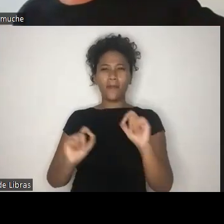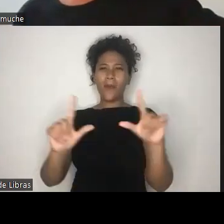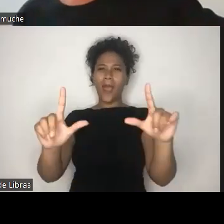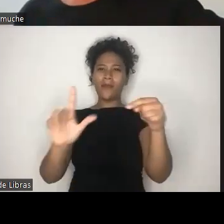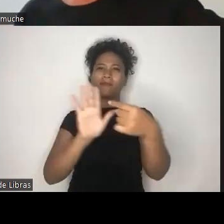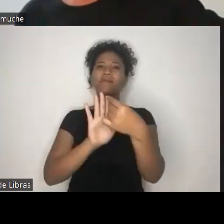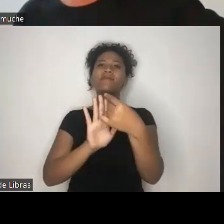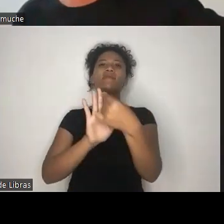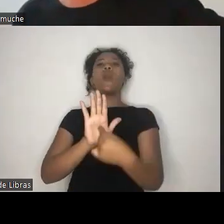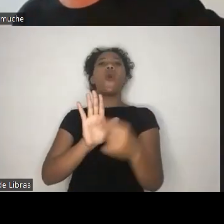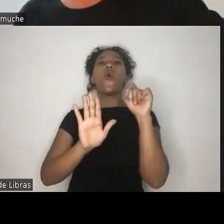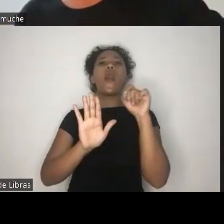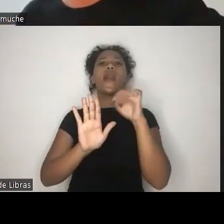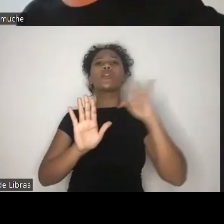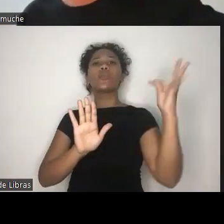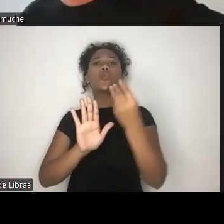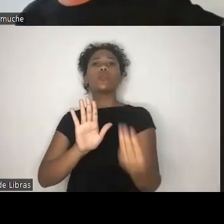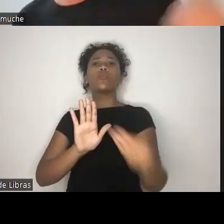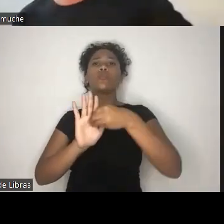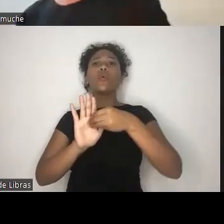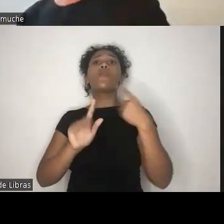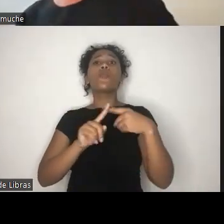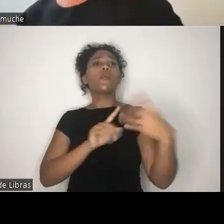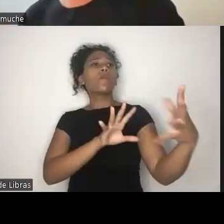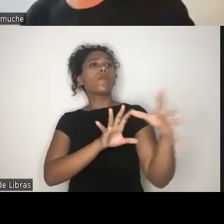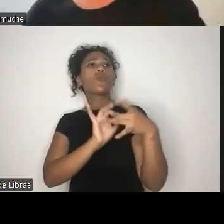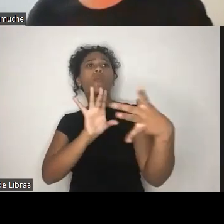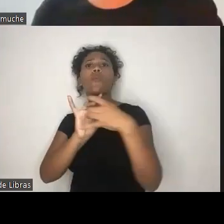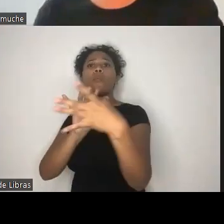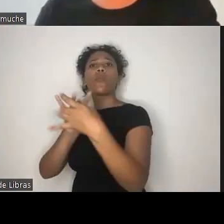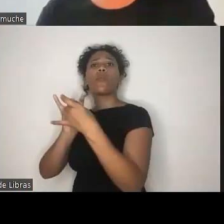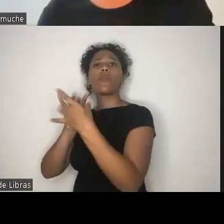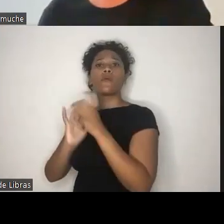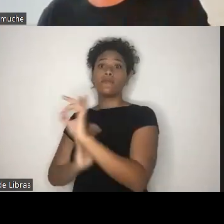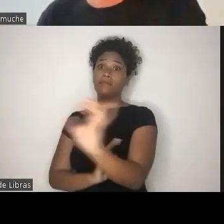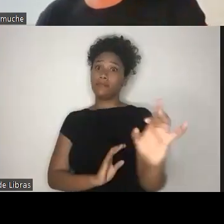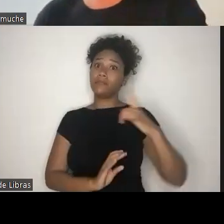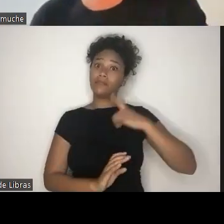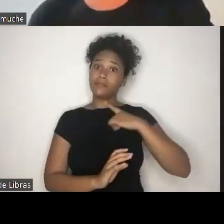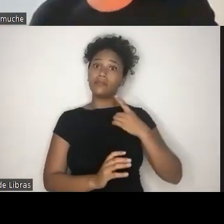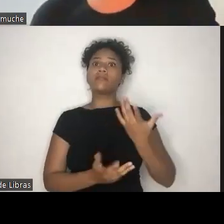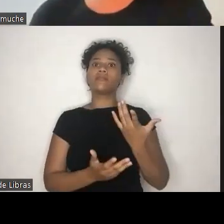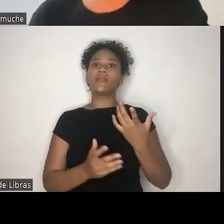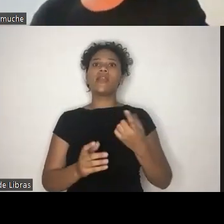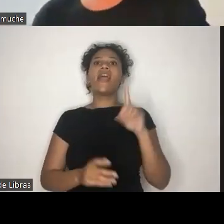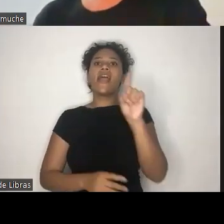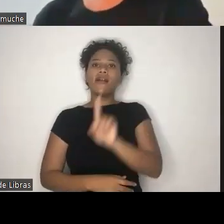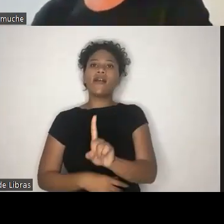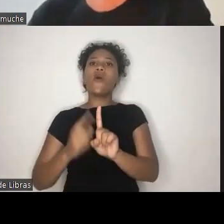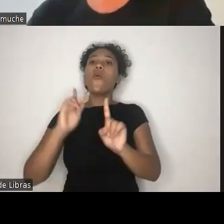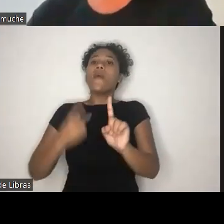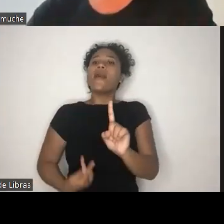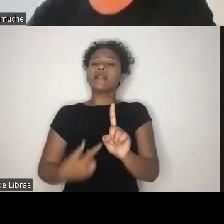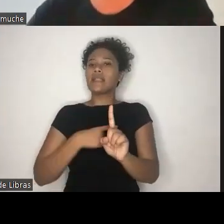são todos nós juntos e separados é cada um de vocês também que tá nessa condição humana